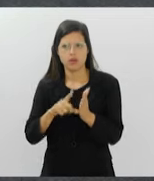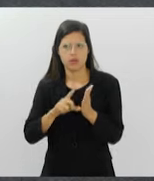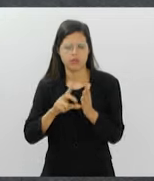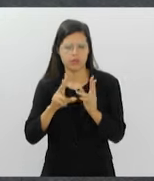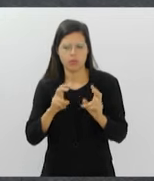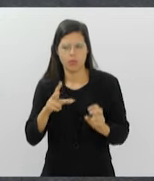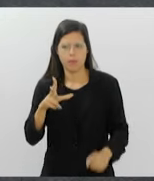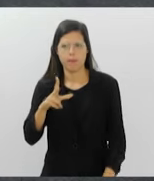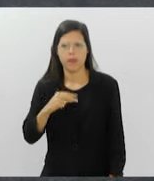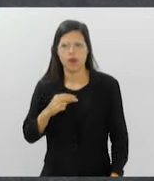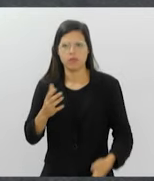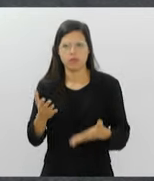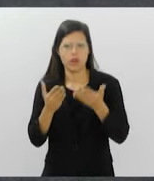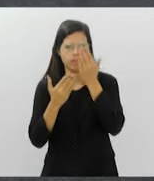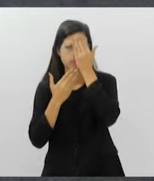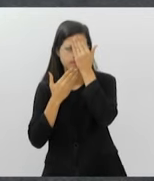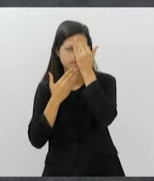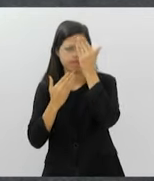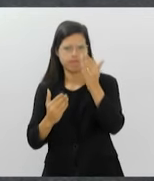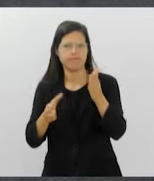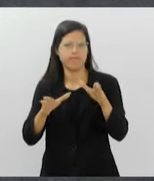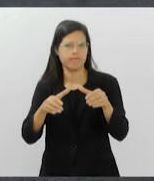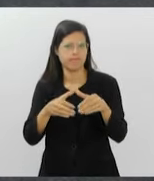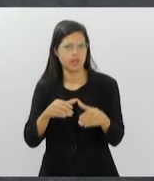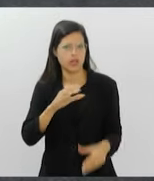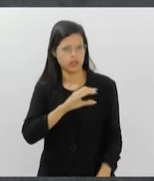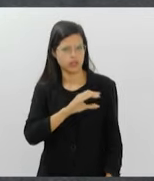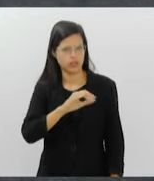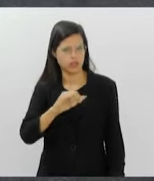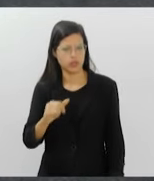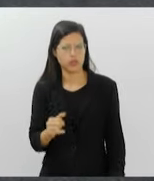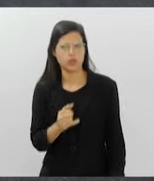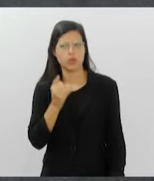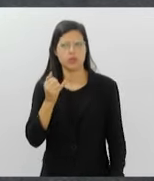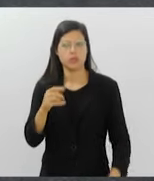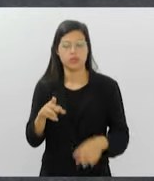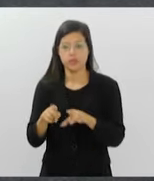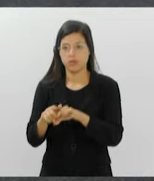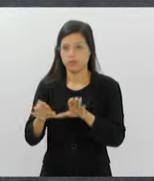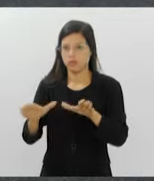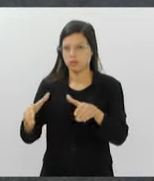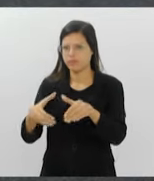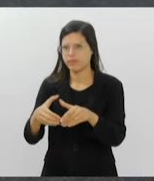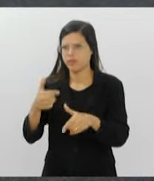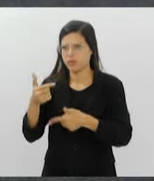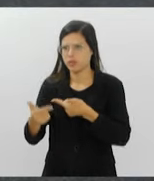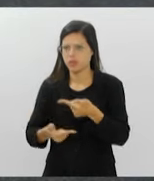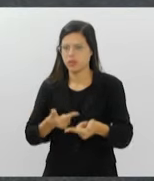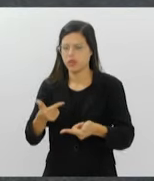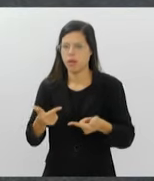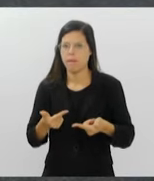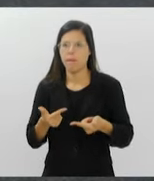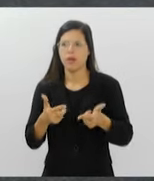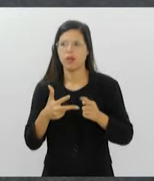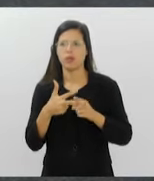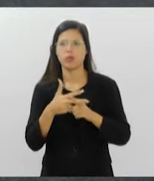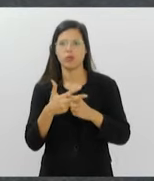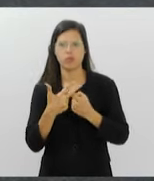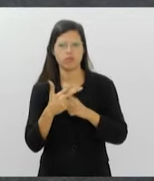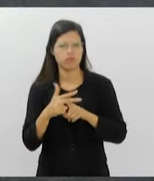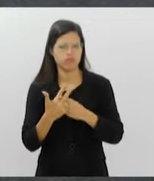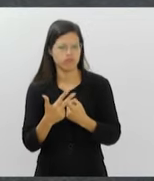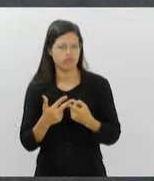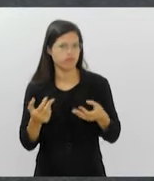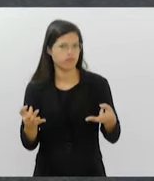quero agradecer à CCJ e à Comissão de Trabalho que aperfeiçoaram o